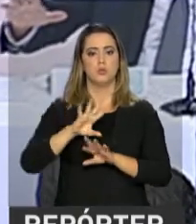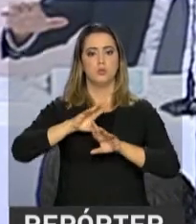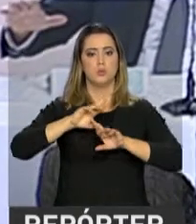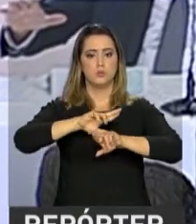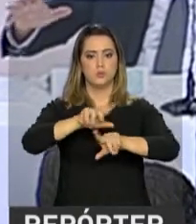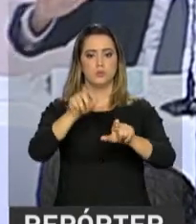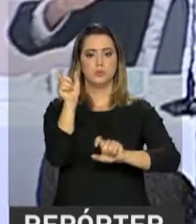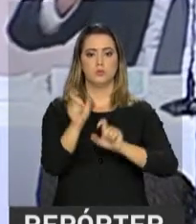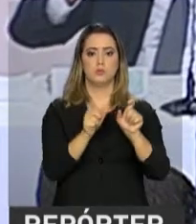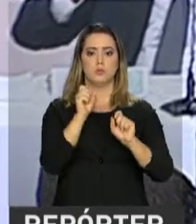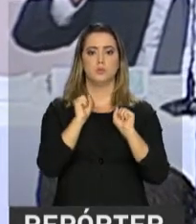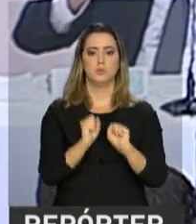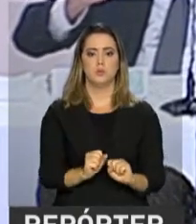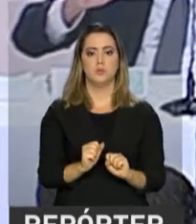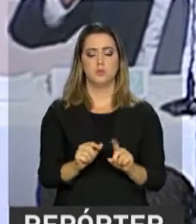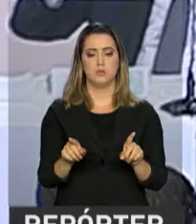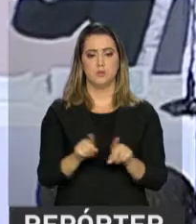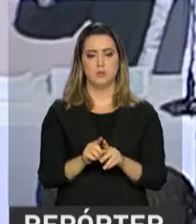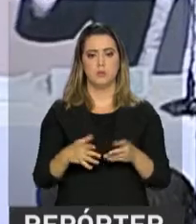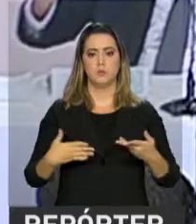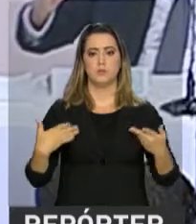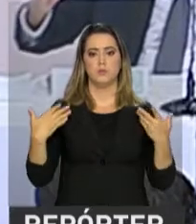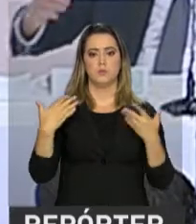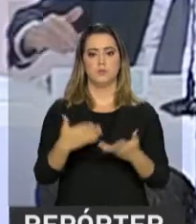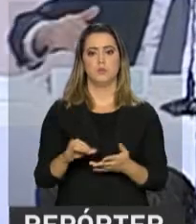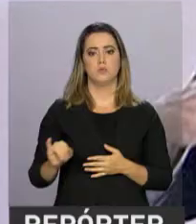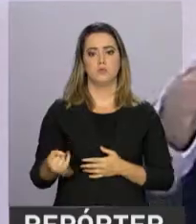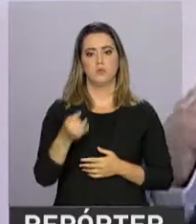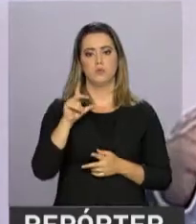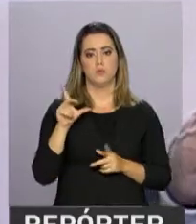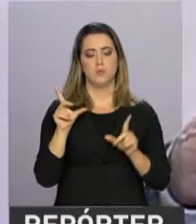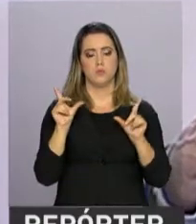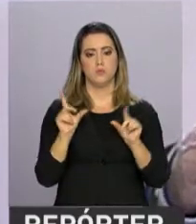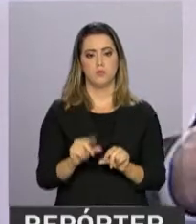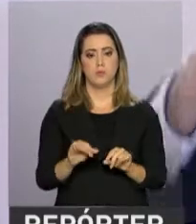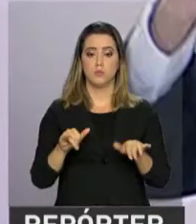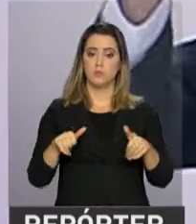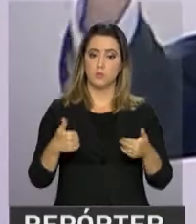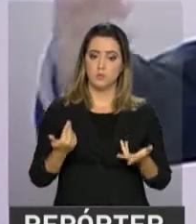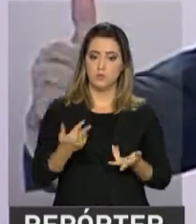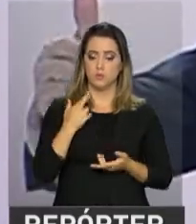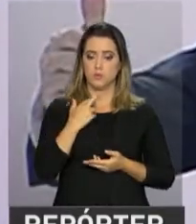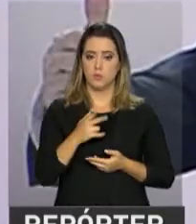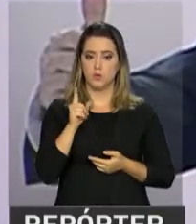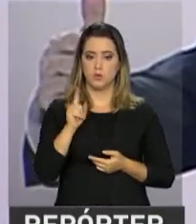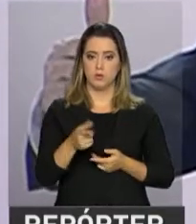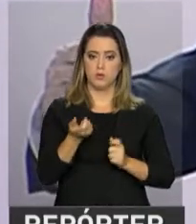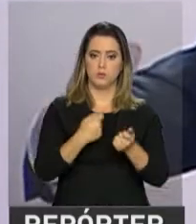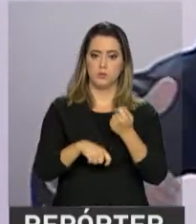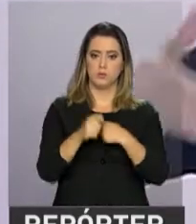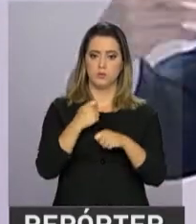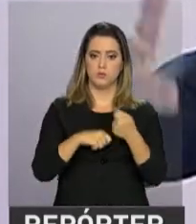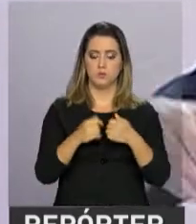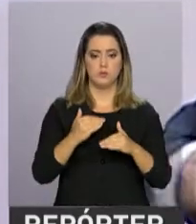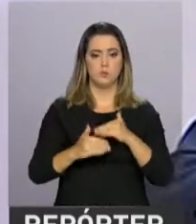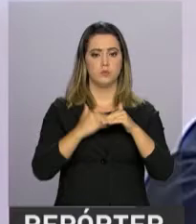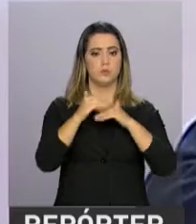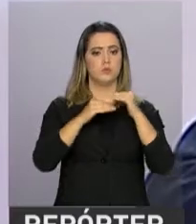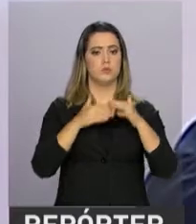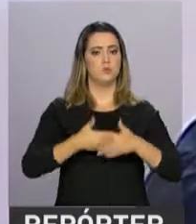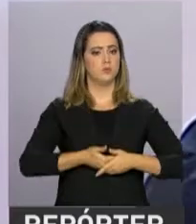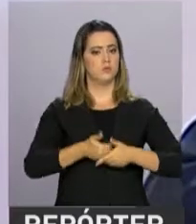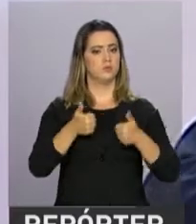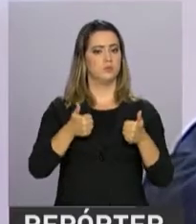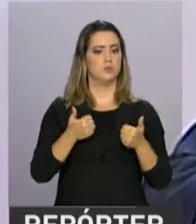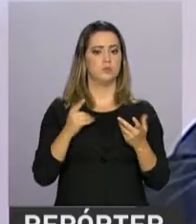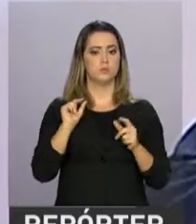Todos poderem ter acesso a juros menores, em consequência, a economia cresce mais e aí